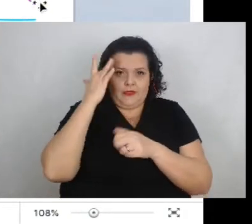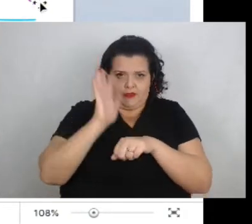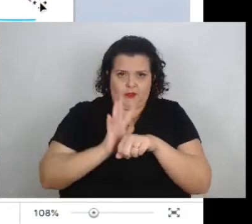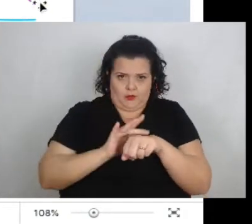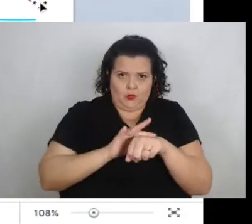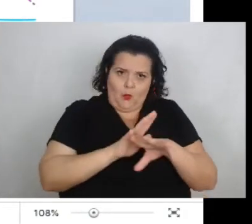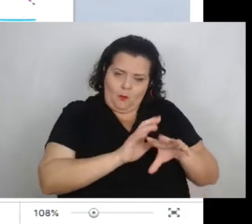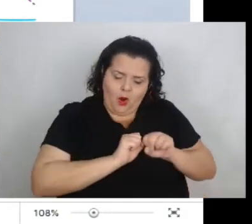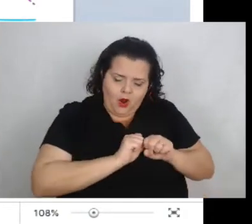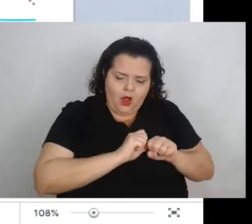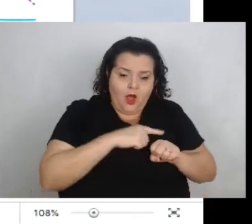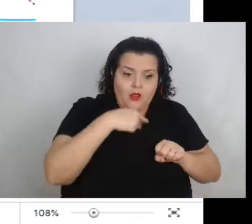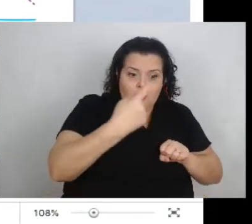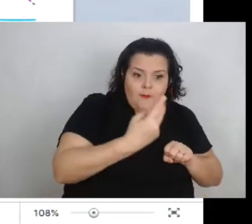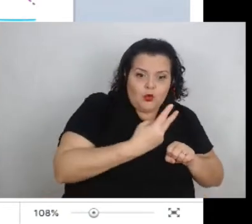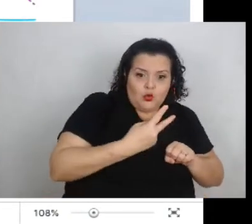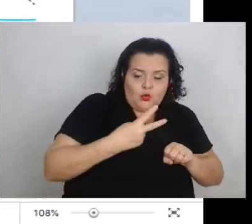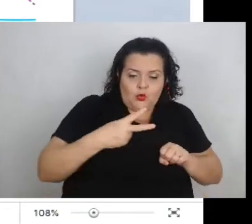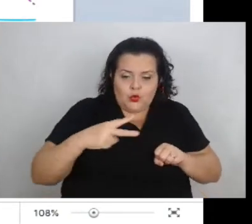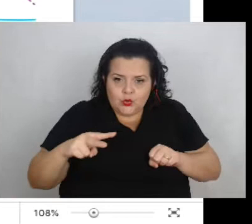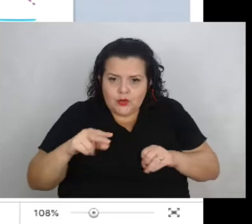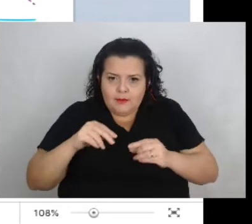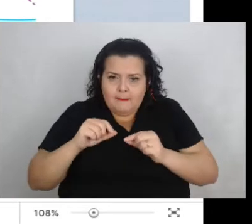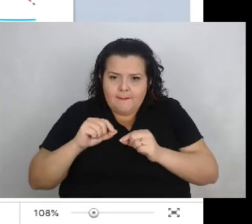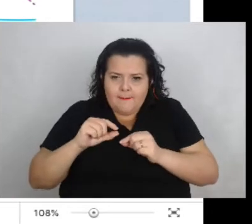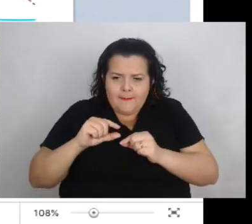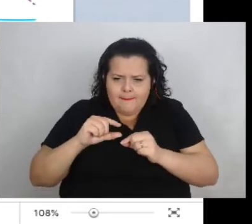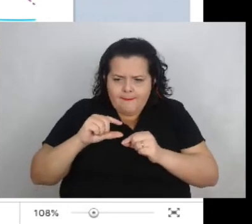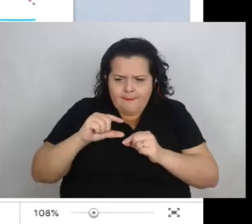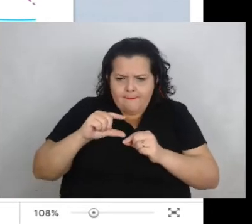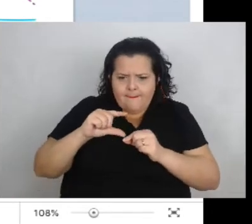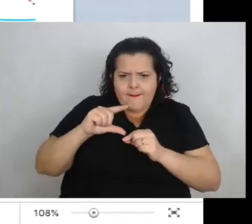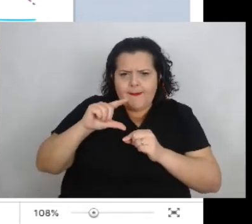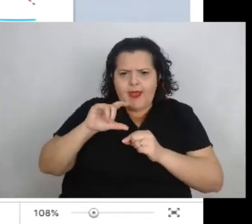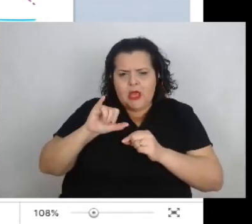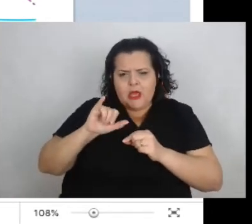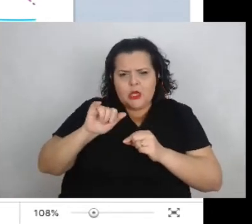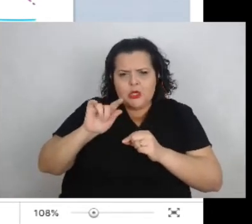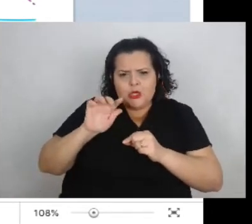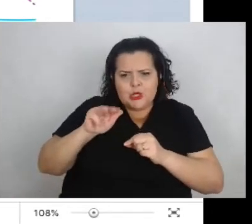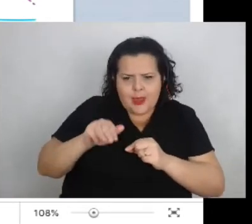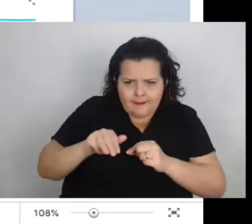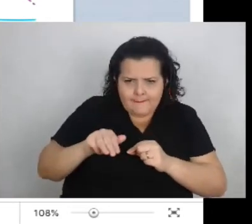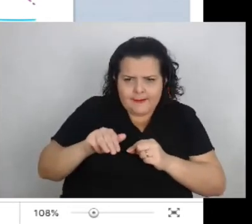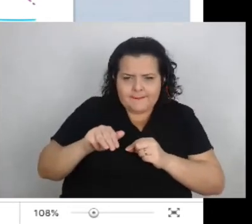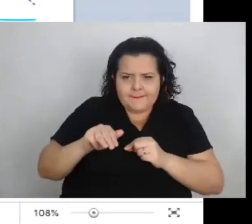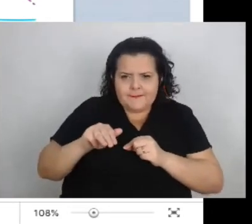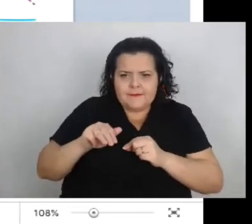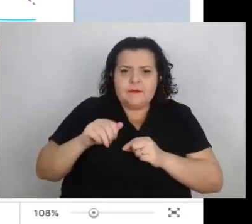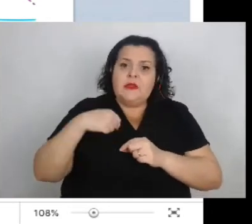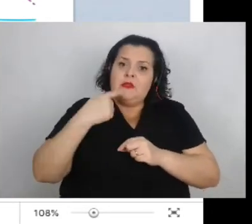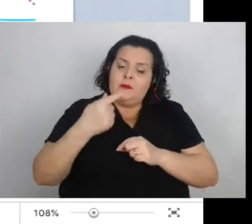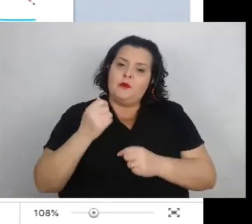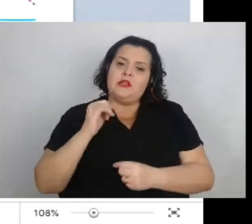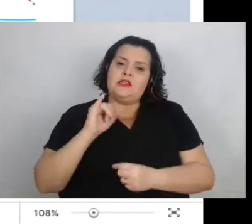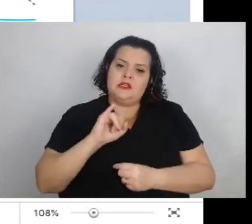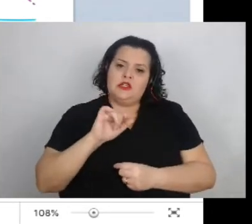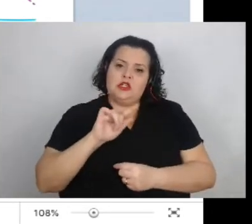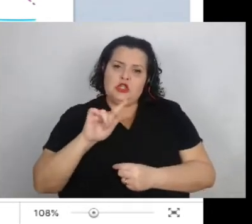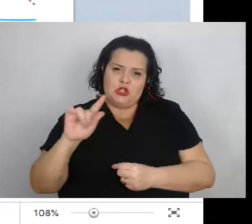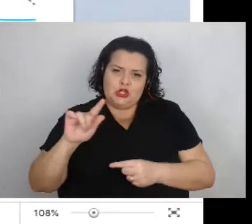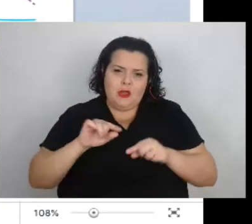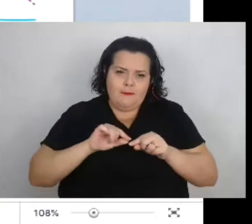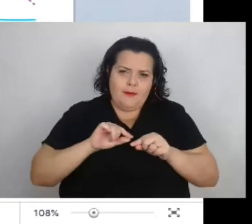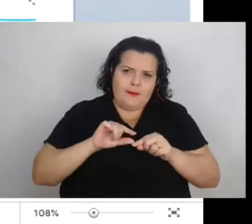senhores veem aqui, persistir por muito tempo, quinta, sexta semana, e o aumento da IgG, que também pode